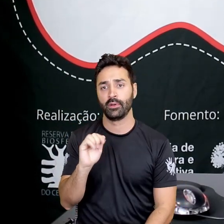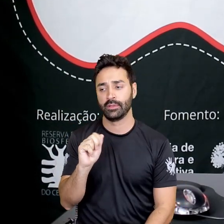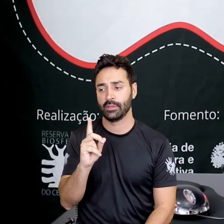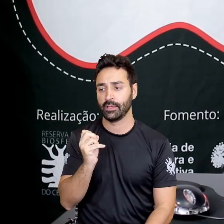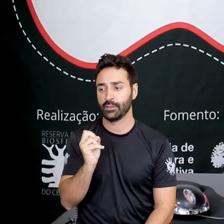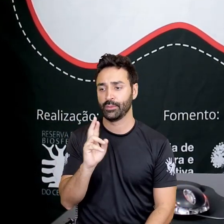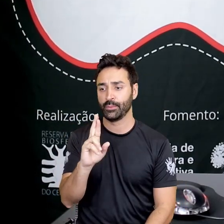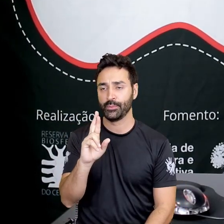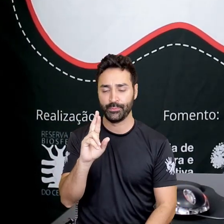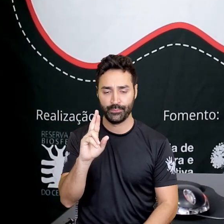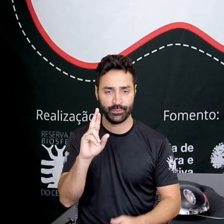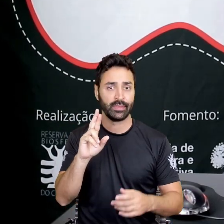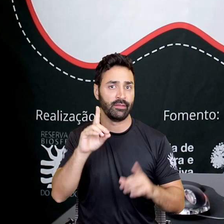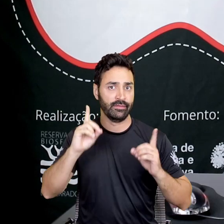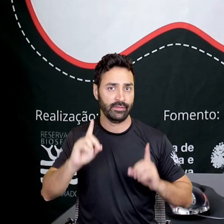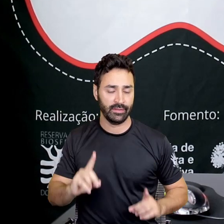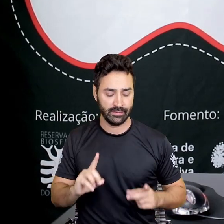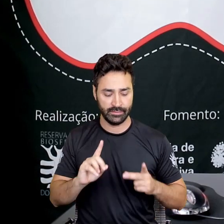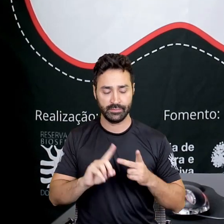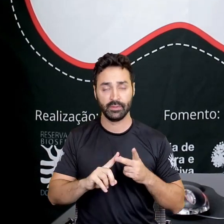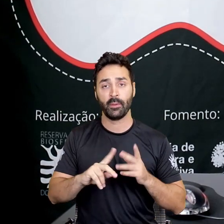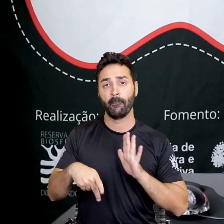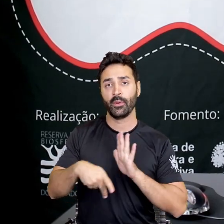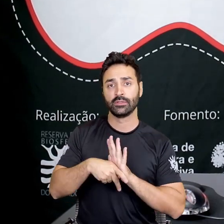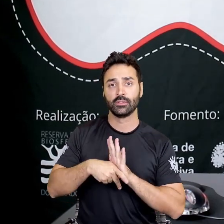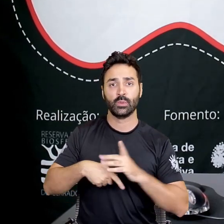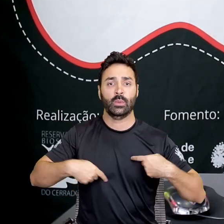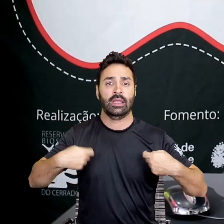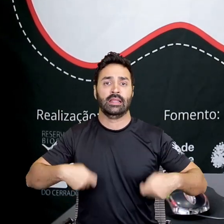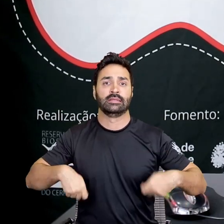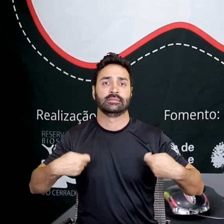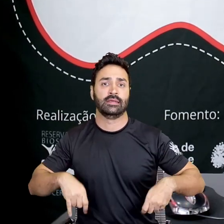portador de necessidades especiais,